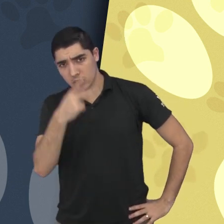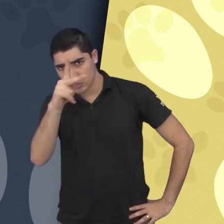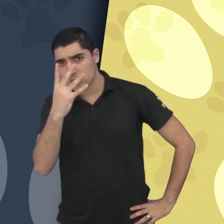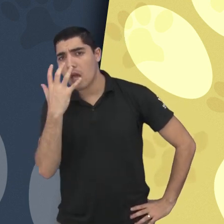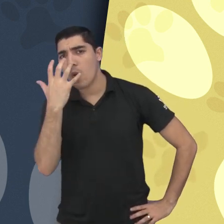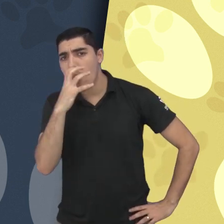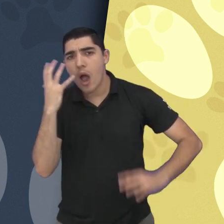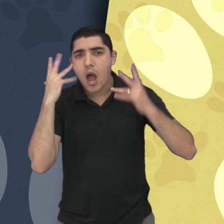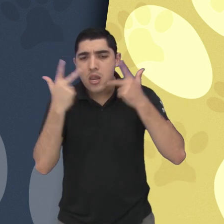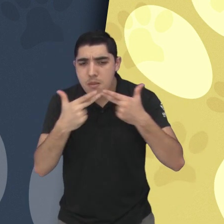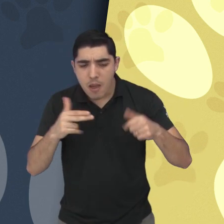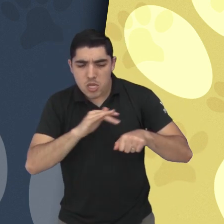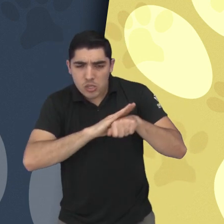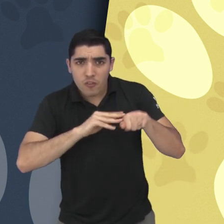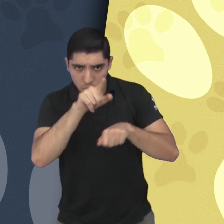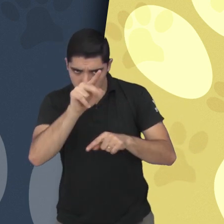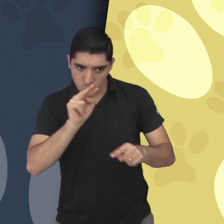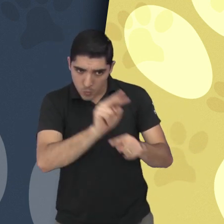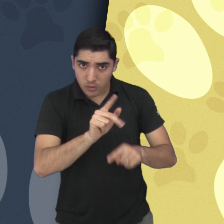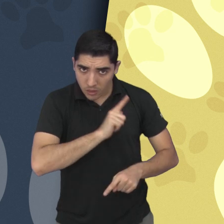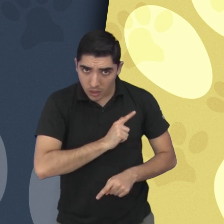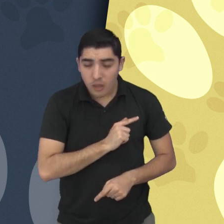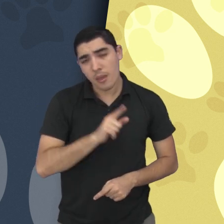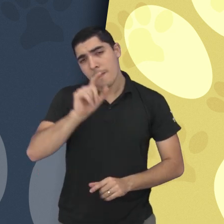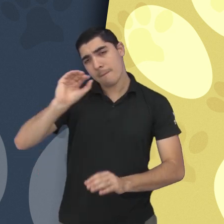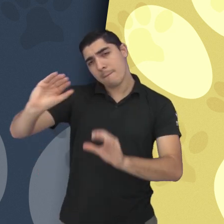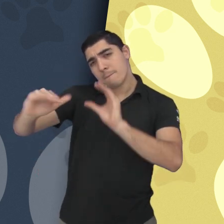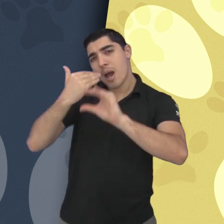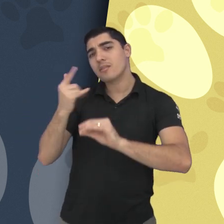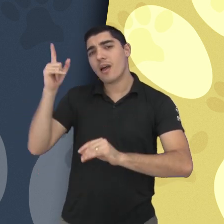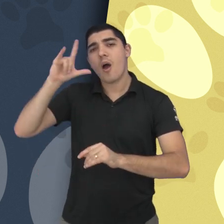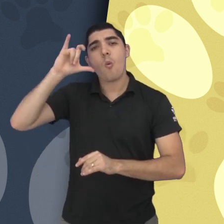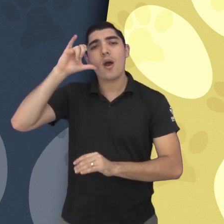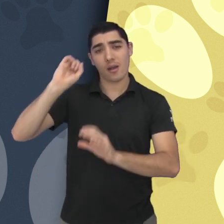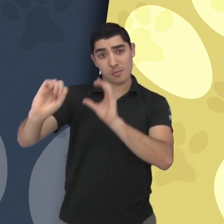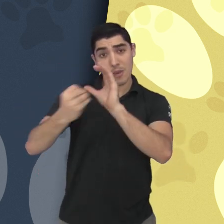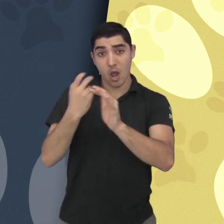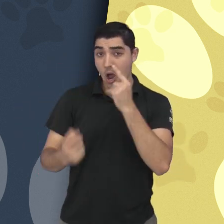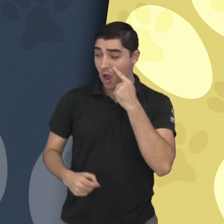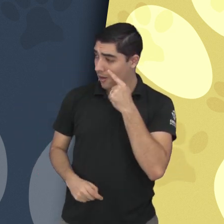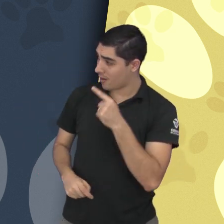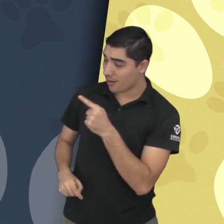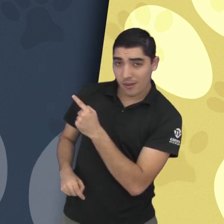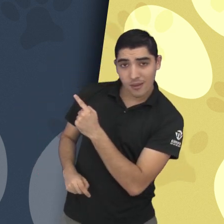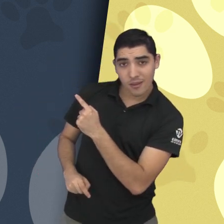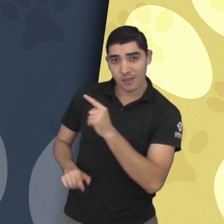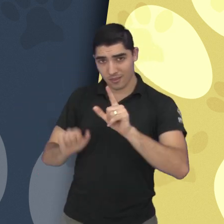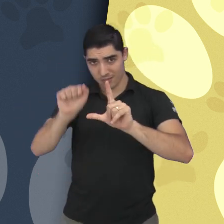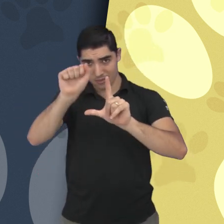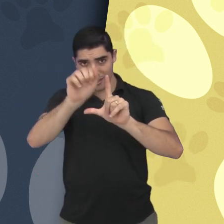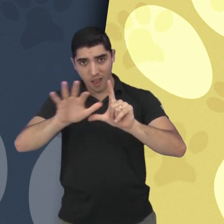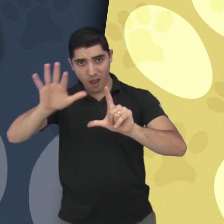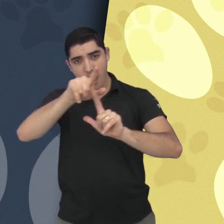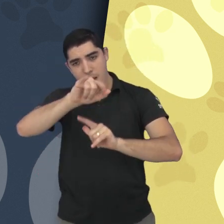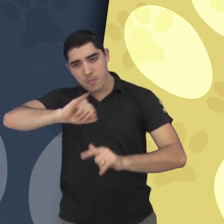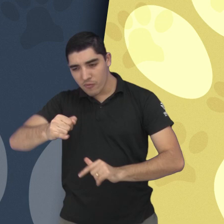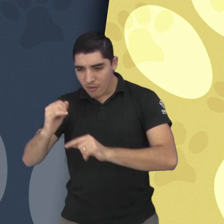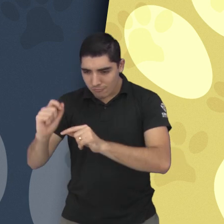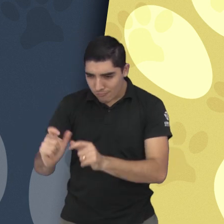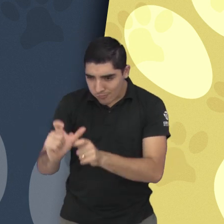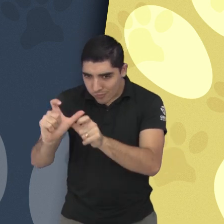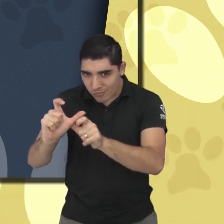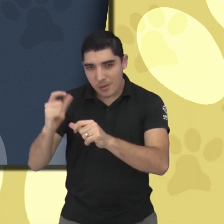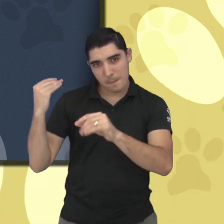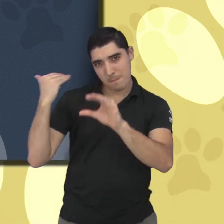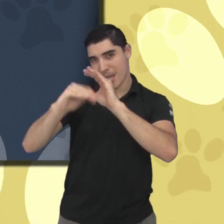dos seus pets? Então conta pra gente lá no nosso perfil no Instagram. Para acessar, é só apontar a câmera do seu celular para este QR Code que tá aqui,